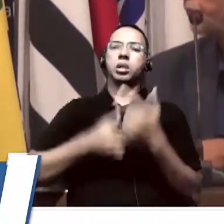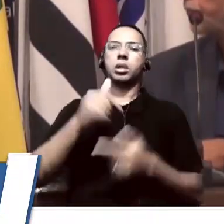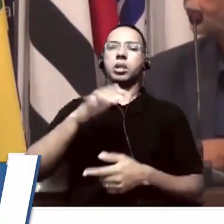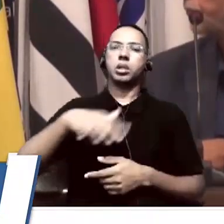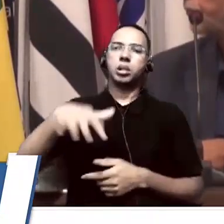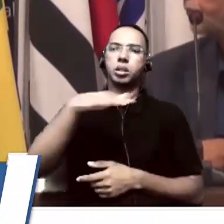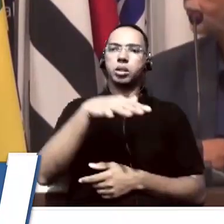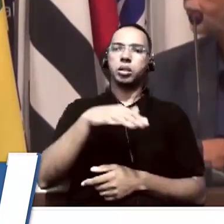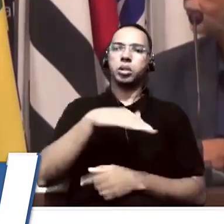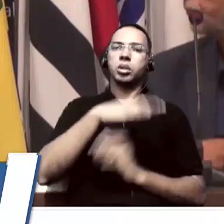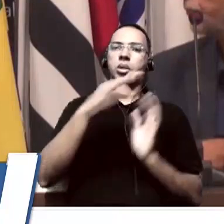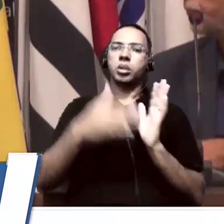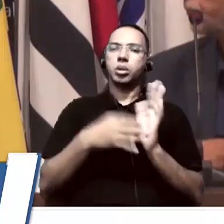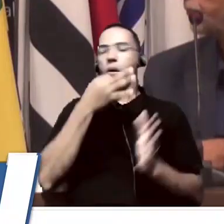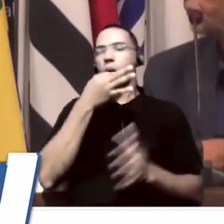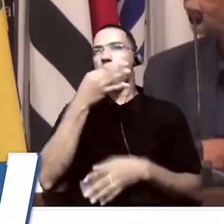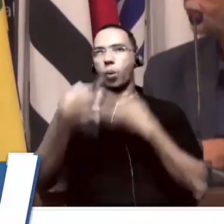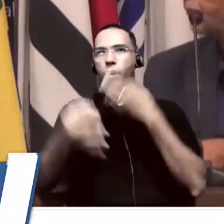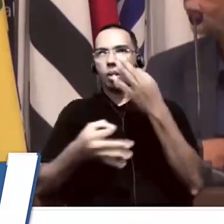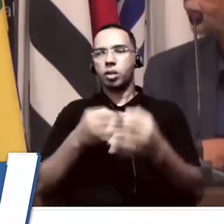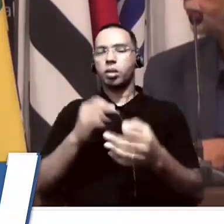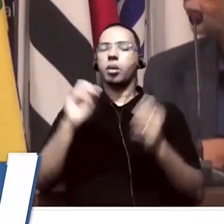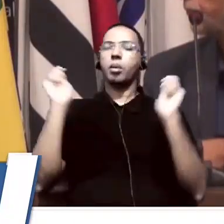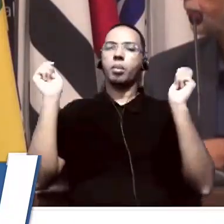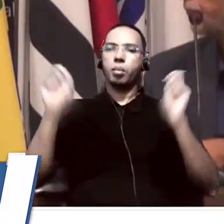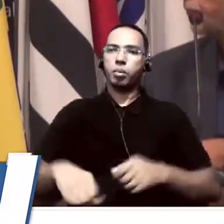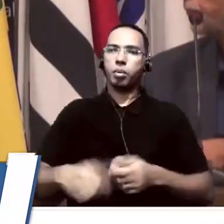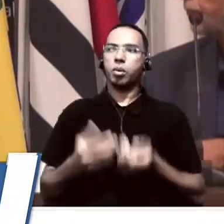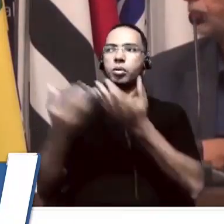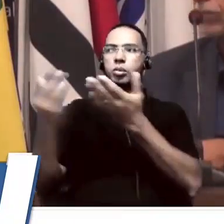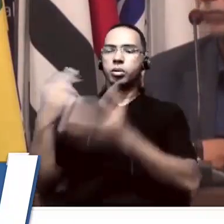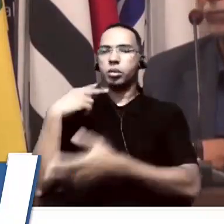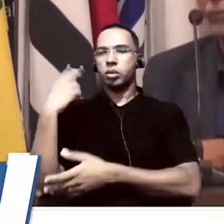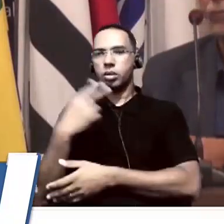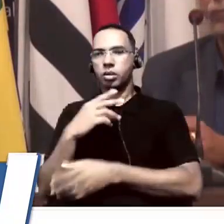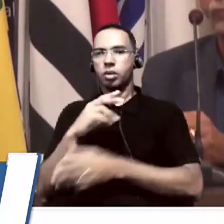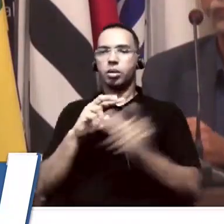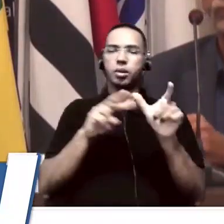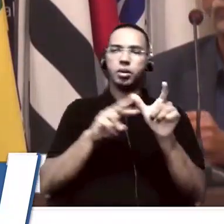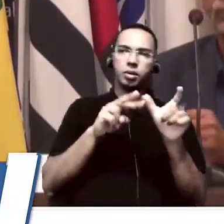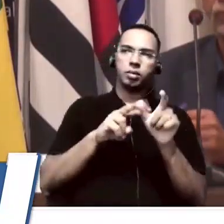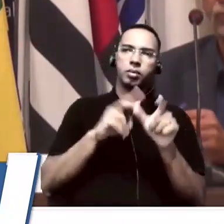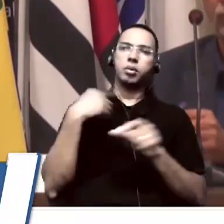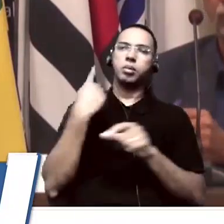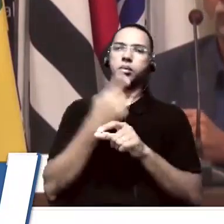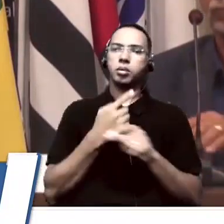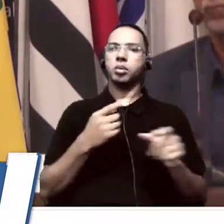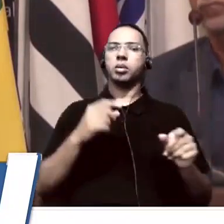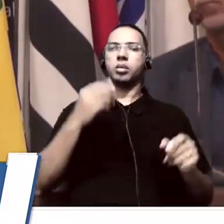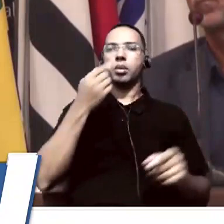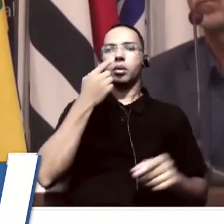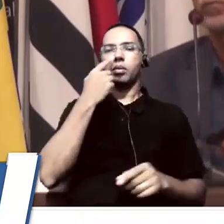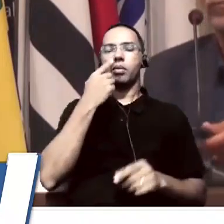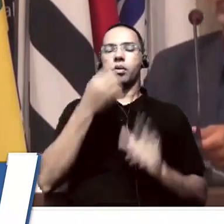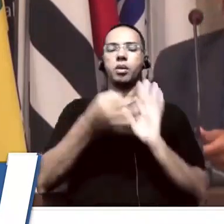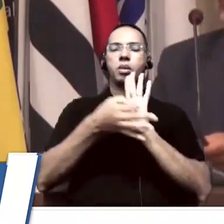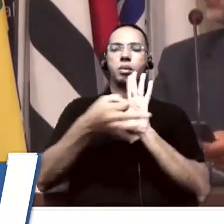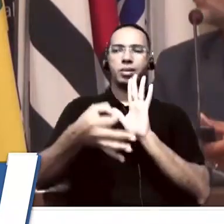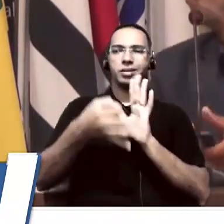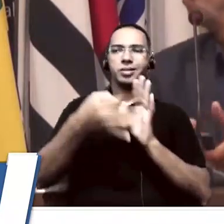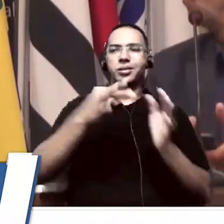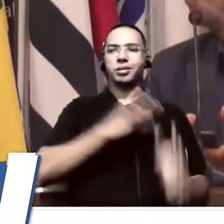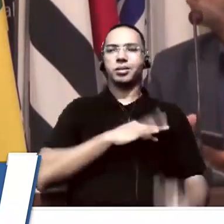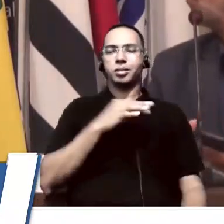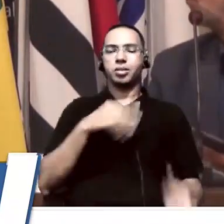as sugestões e opiniões que tiverem, pode enviar para os vereadores, para a Câmara Municipal, para a gente estar pegando esse parecer técnico na hora que vir o